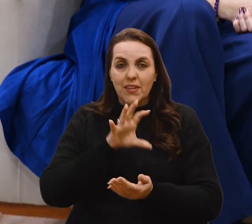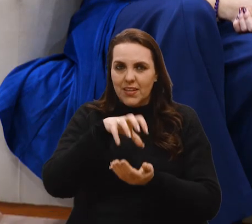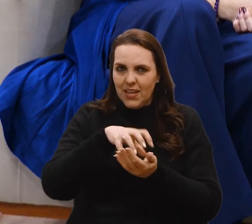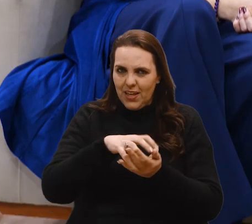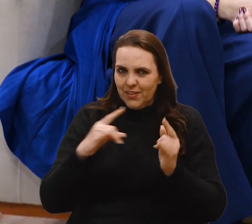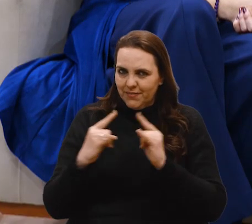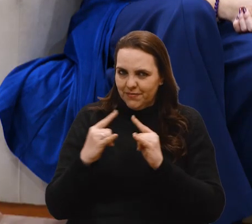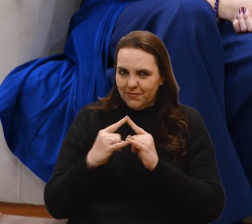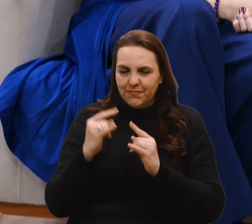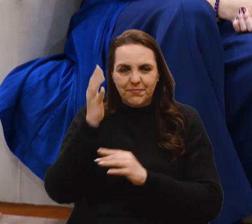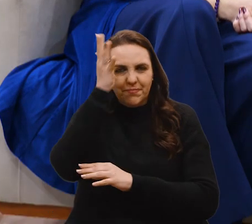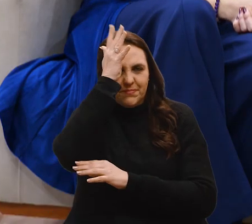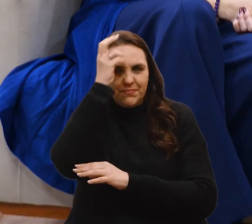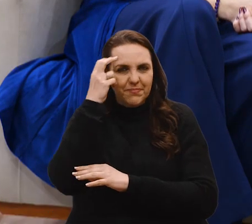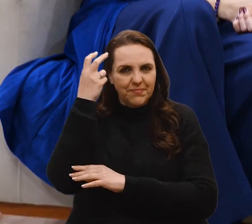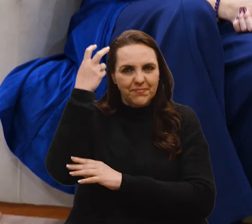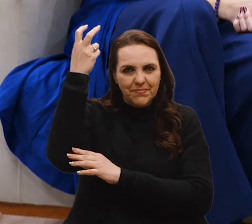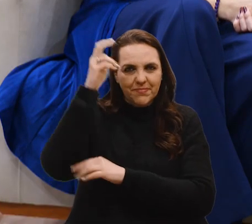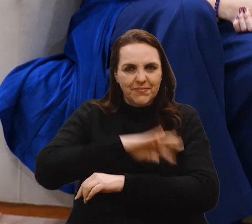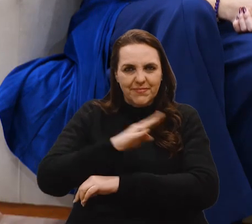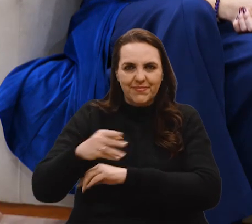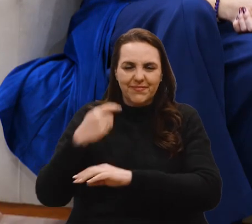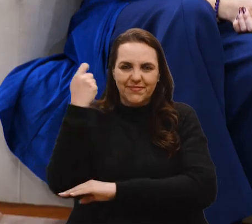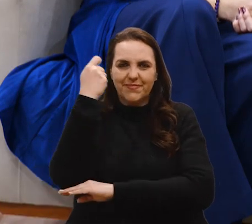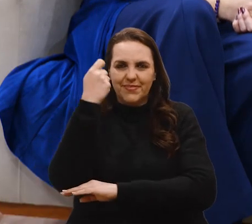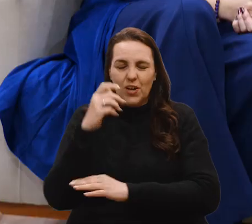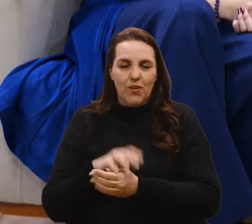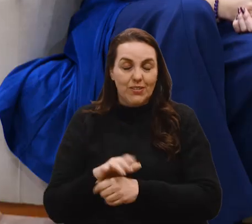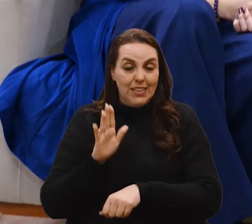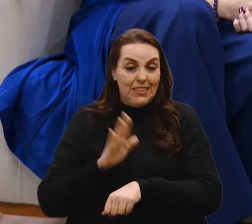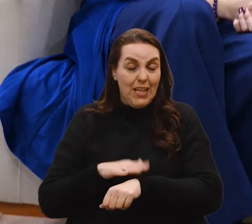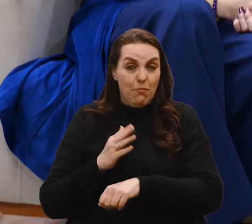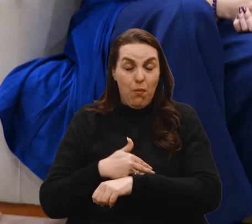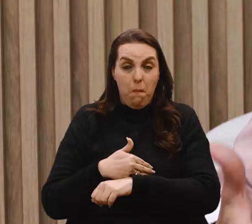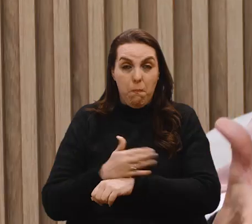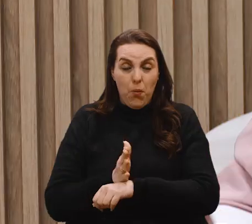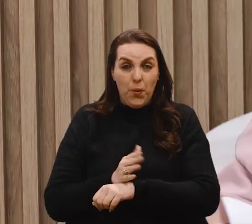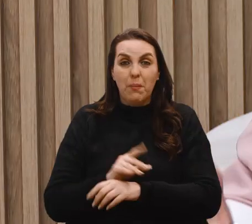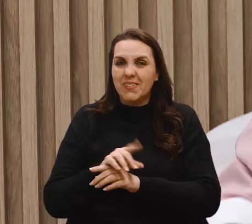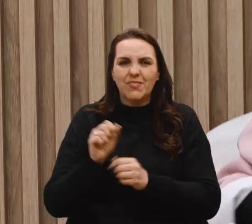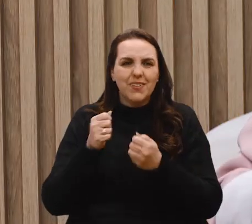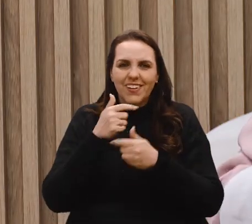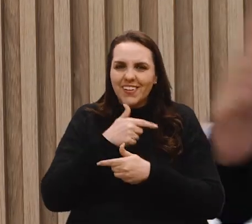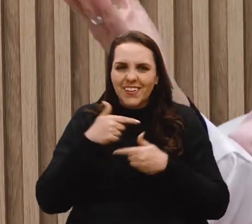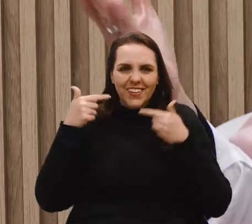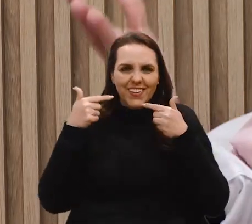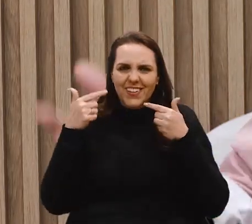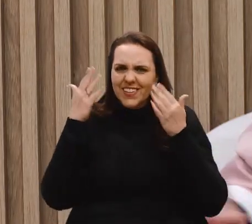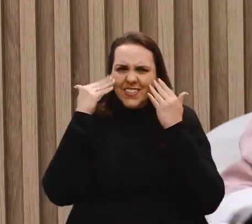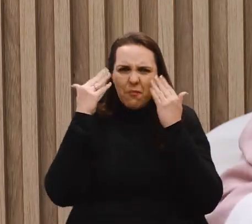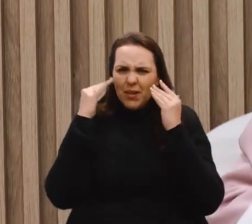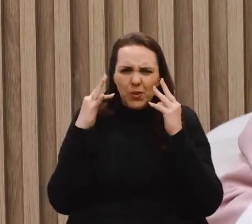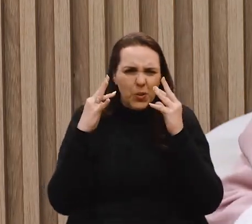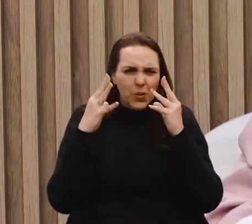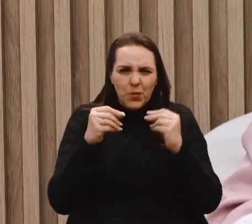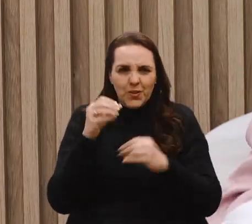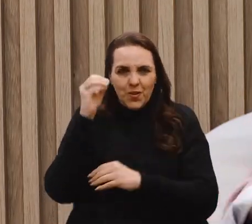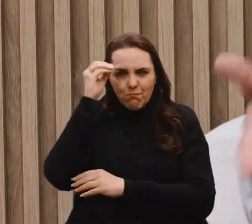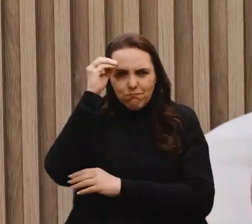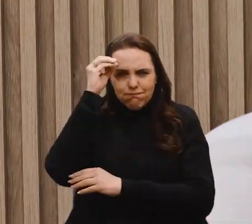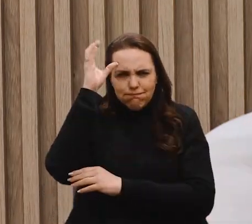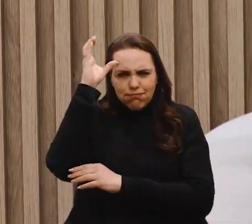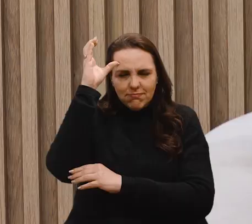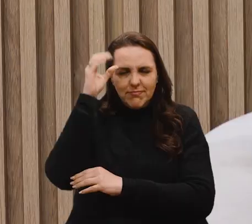e Superdotação da Serra Gaúcha. A gente está explodindo aqui no nosso tempo, gente, mas foi uma alegria, né, saber tudo isso de